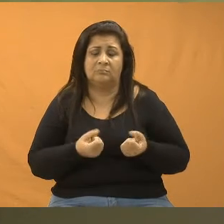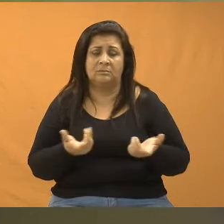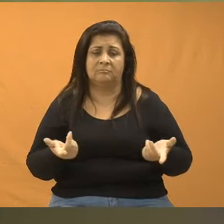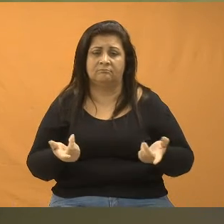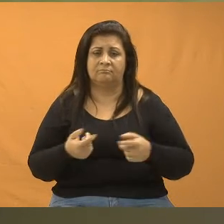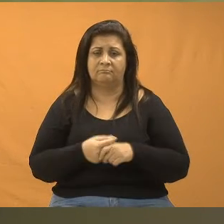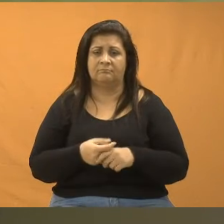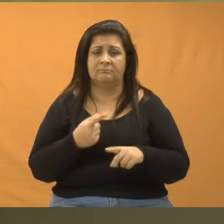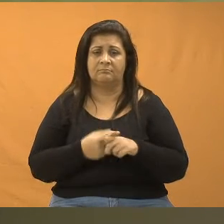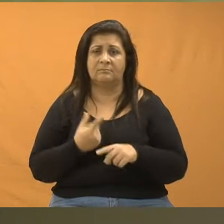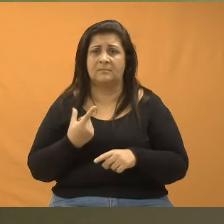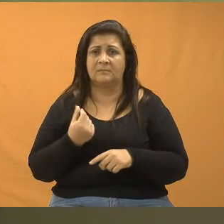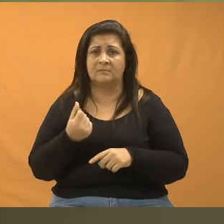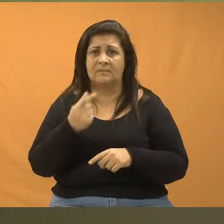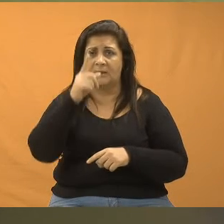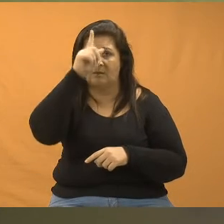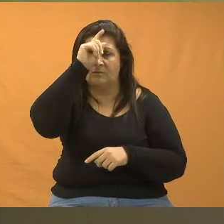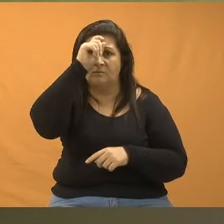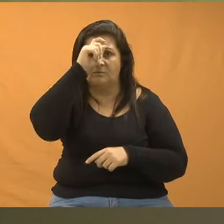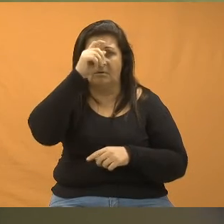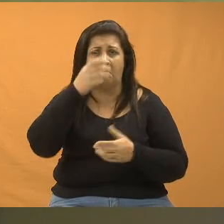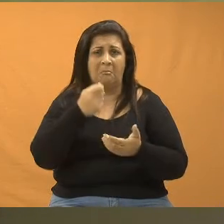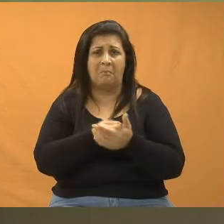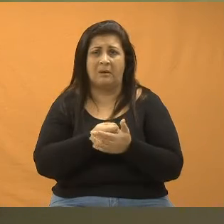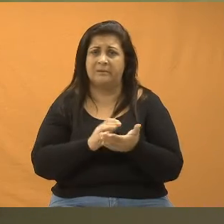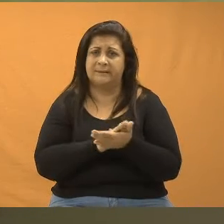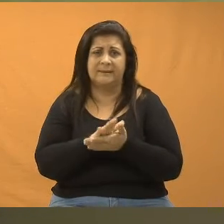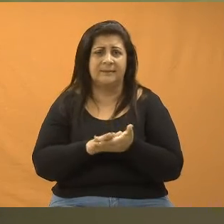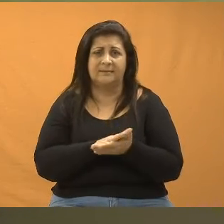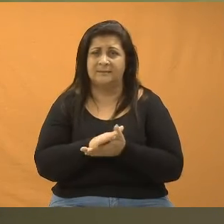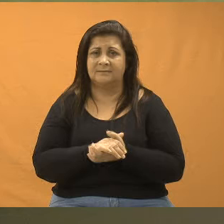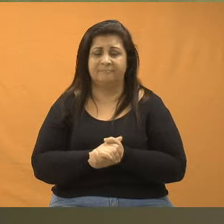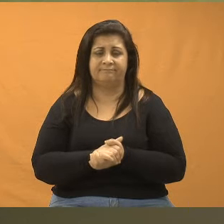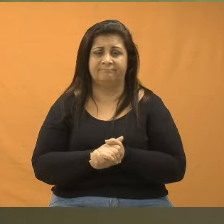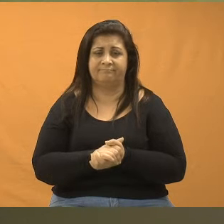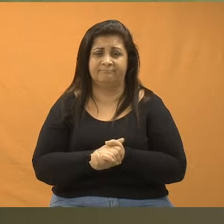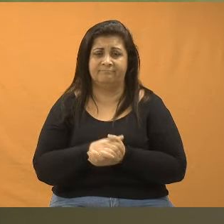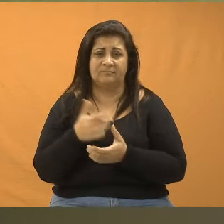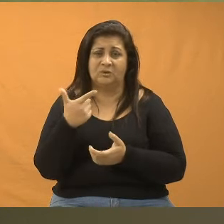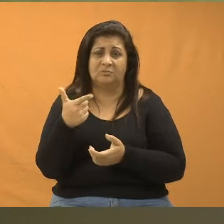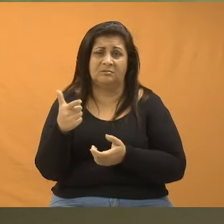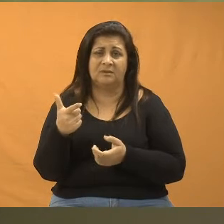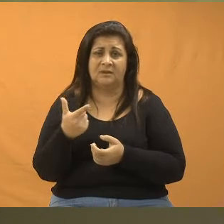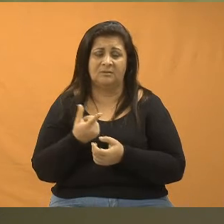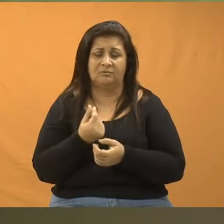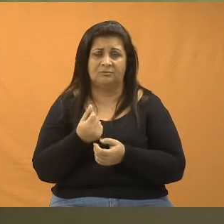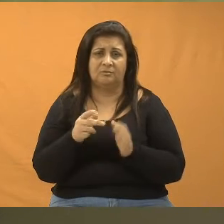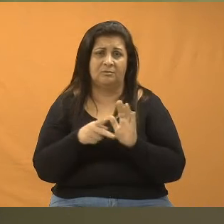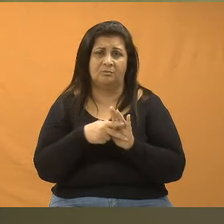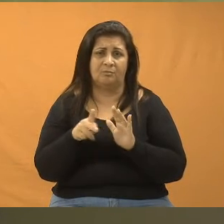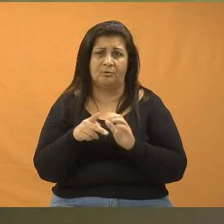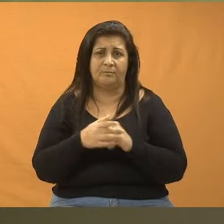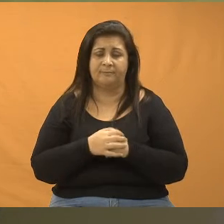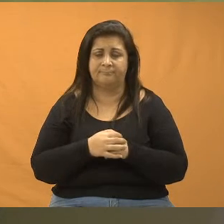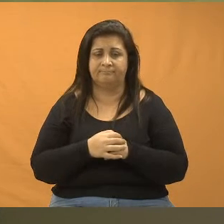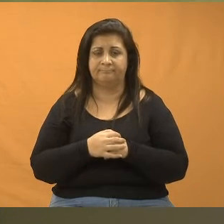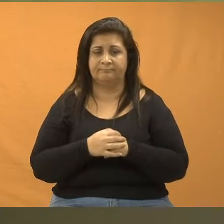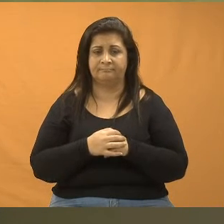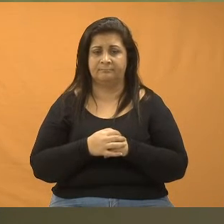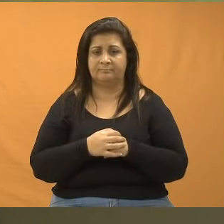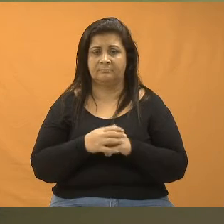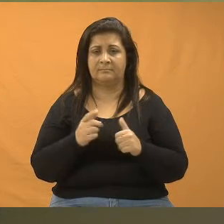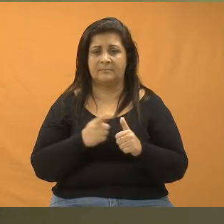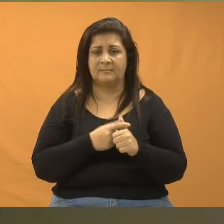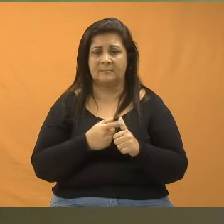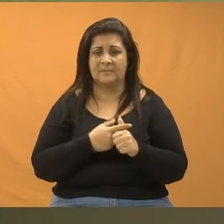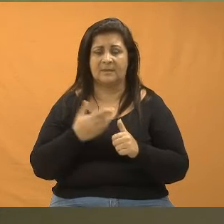Hoje, o dinheiro da Santa Casa dá para a Santa Casa pagar as contas. Não tem as dívidas do passado, a